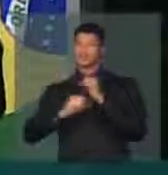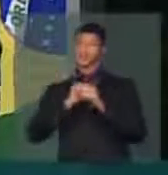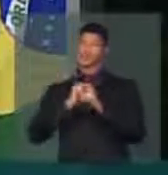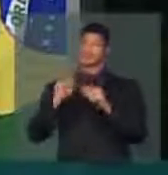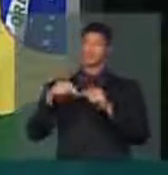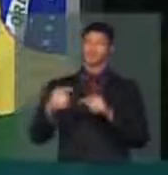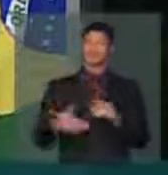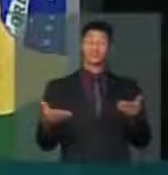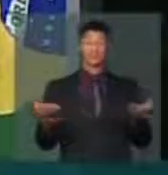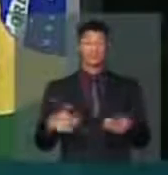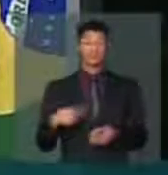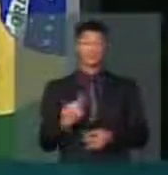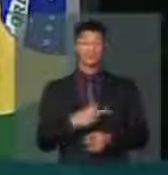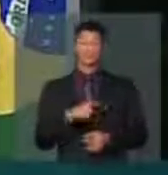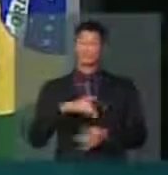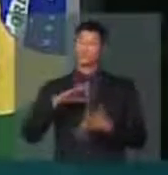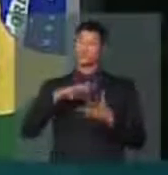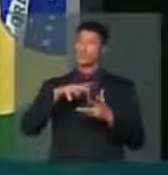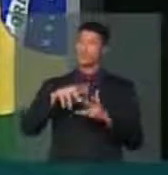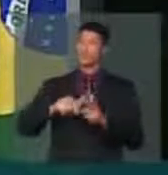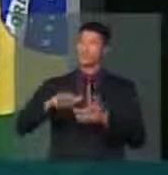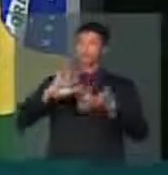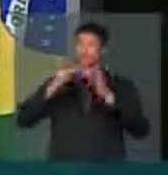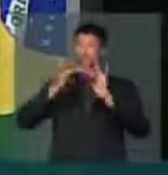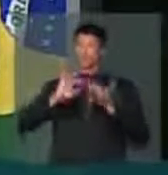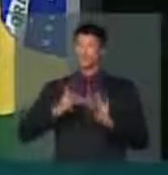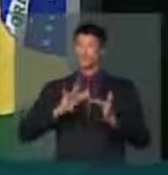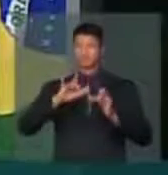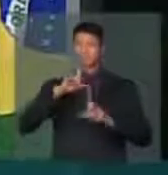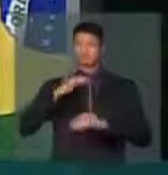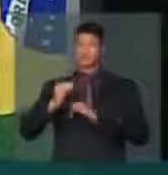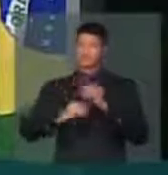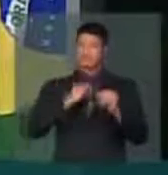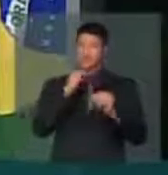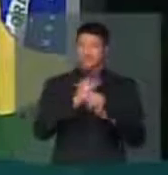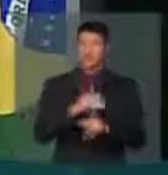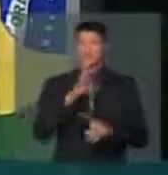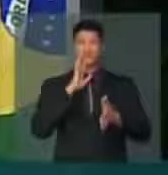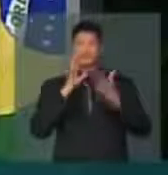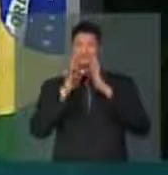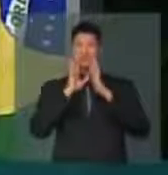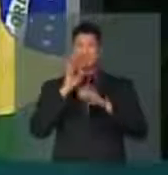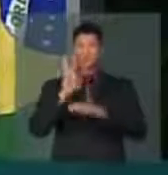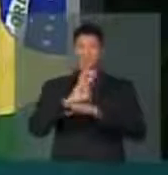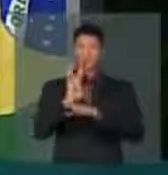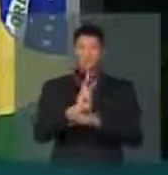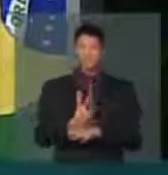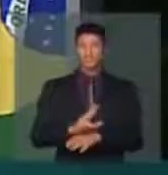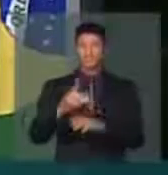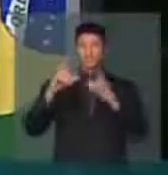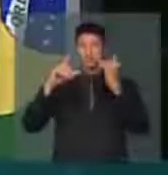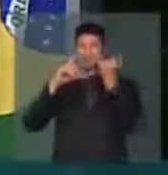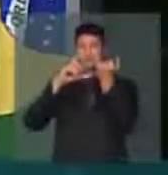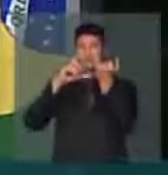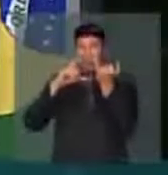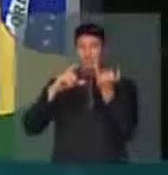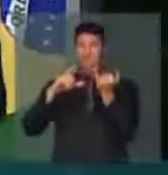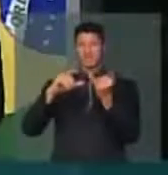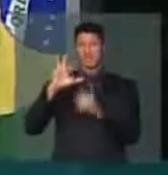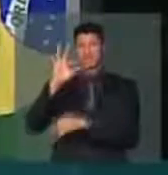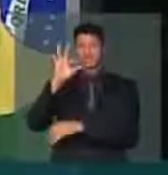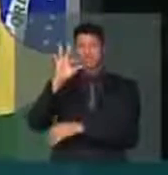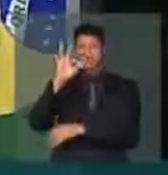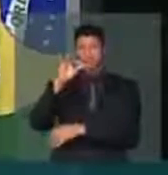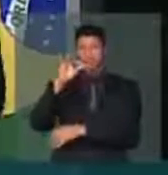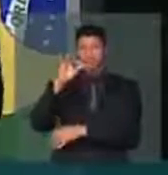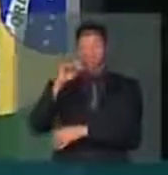depois. Hoje nós temos um mundo globalizado. Hoje nós temos a internet, nós temos Facebook, WhatsApp, Instagram, temos aí Twitter.